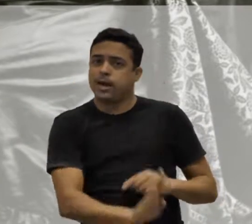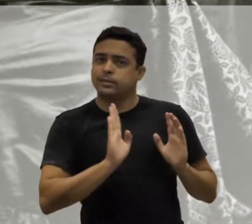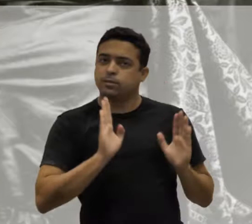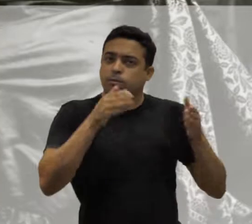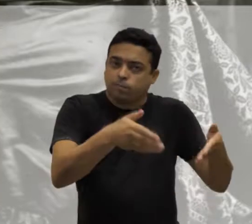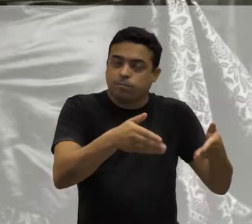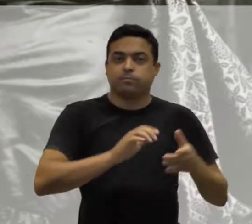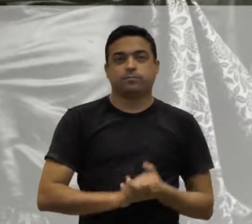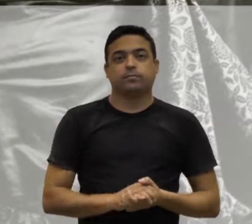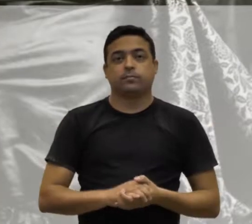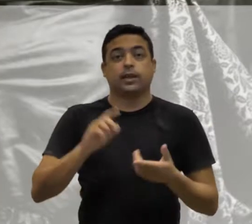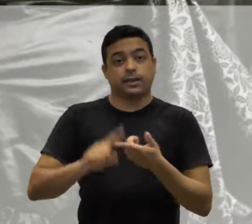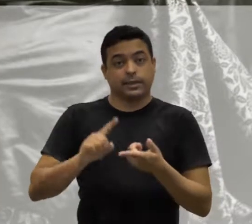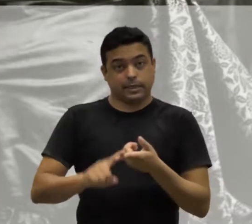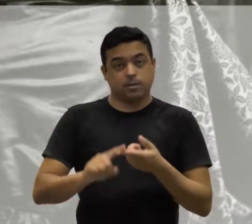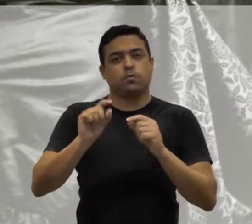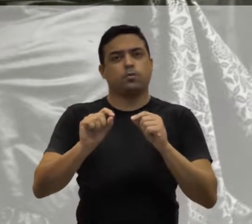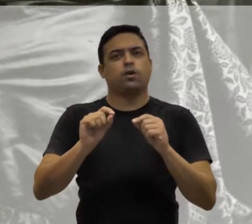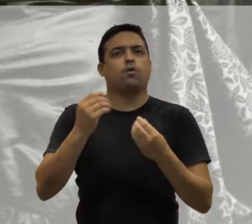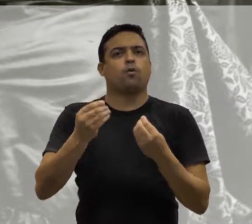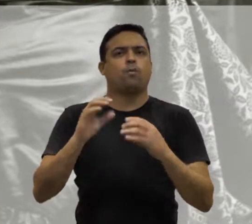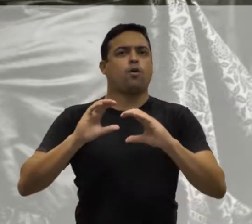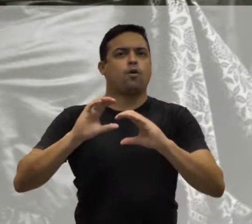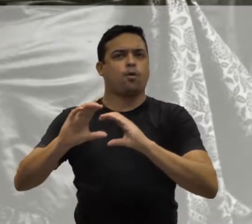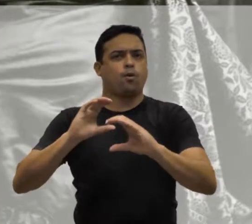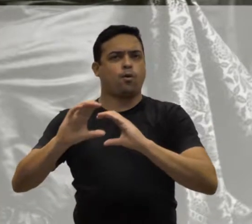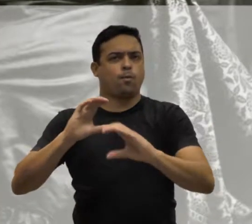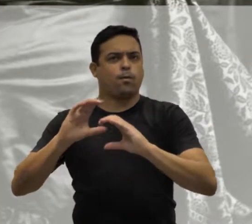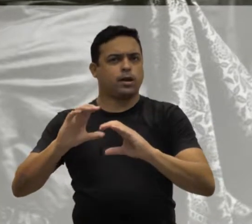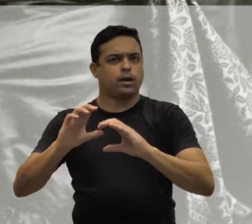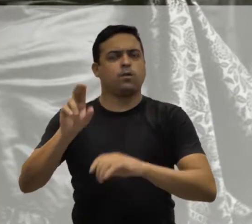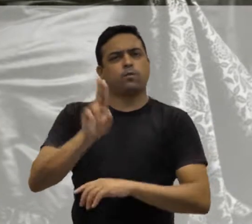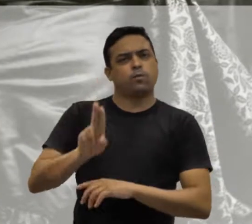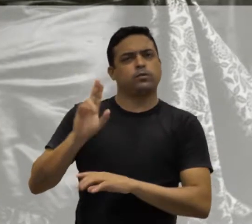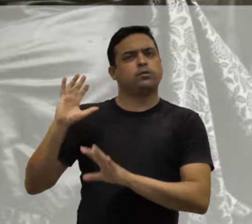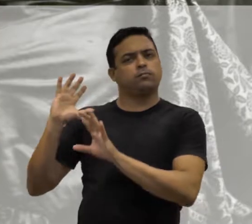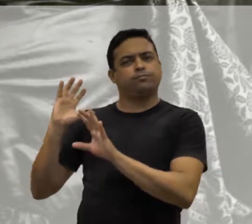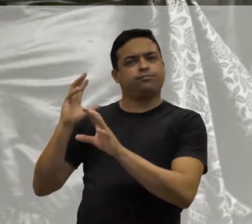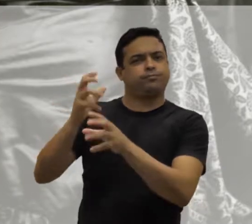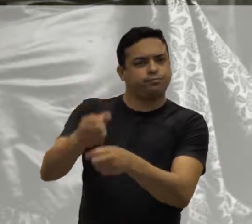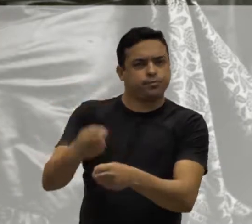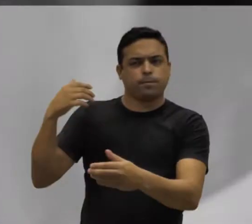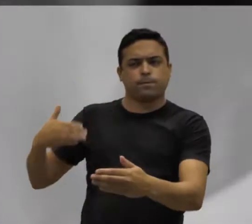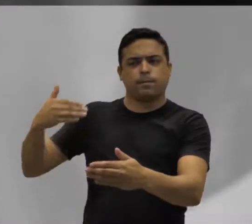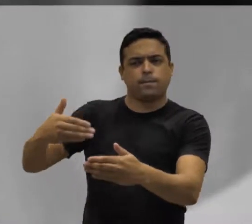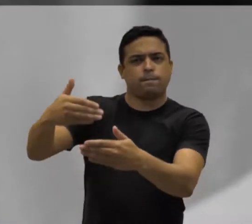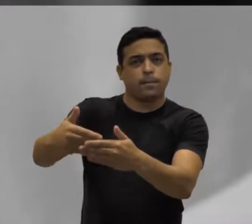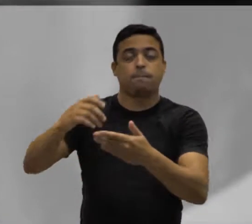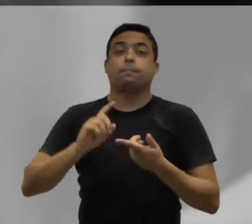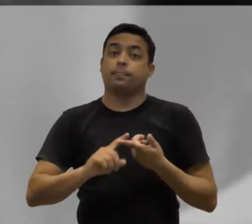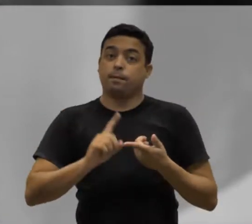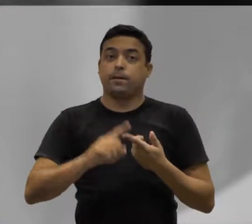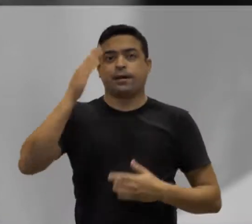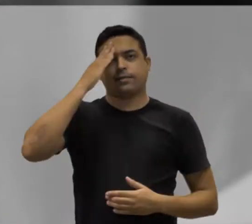no Brasil. Também estudaremos as formas de comunicação estabelecidas ao longo do tempo.